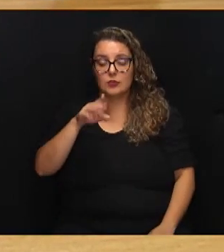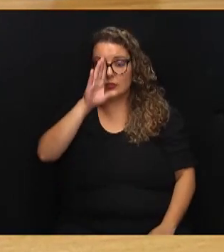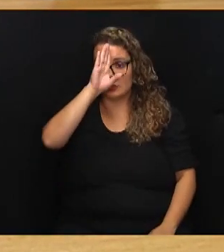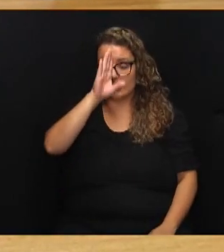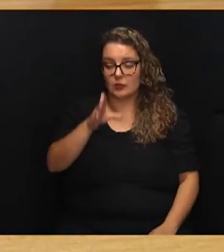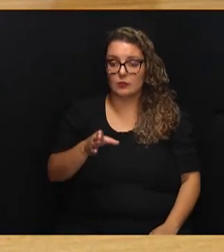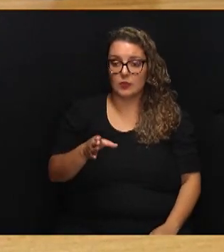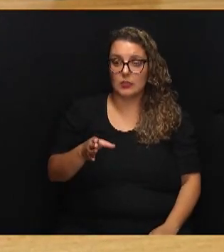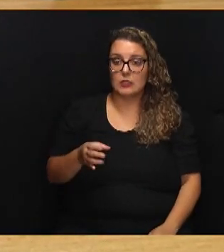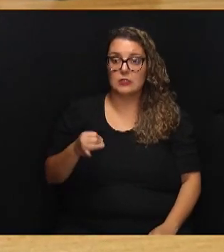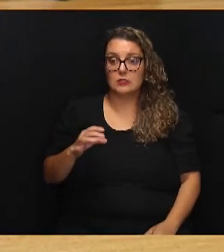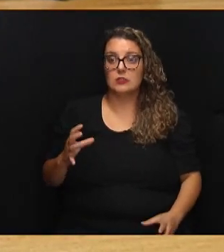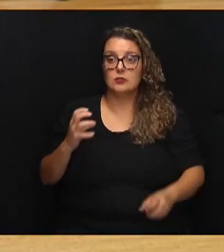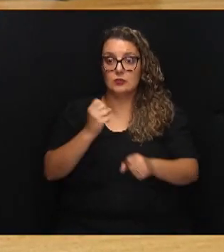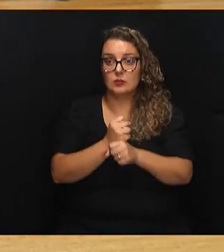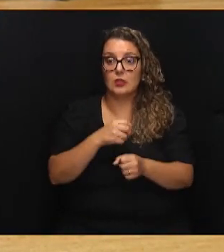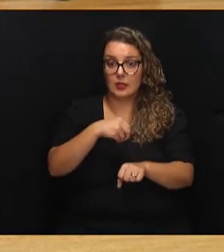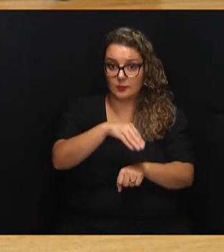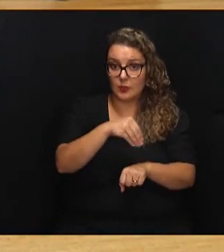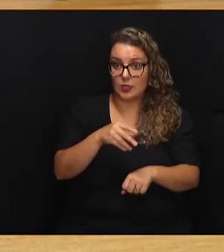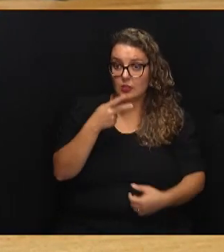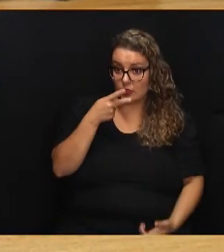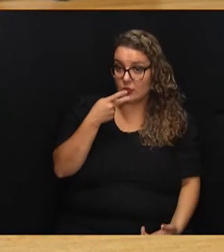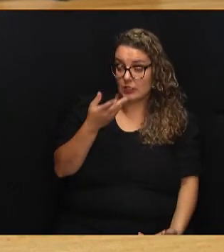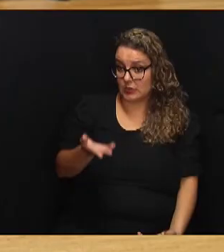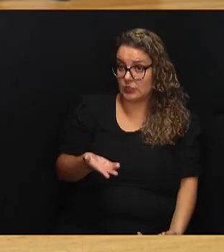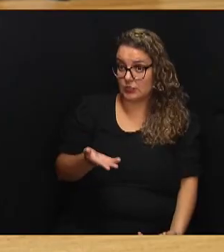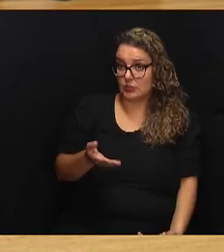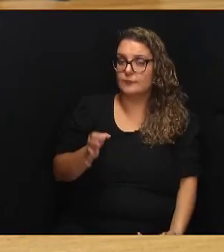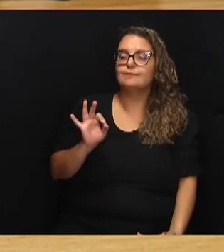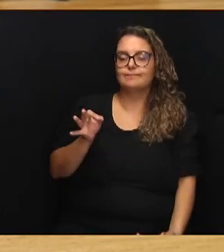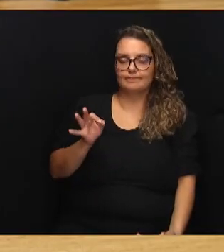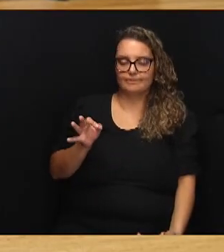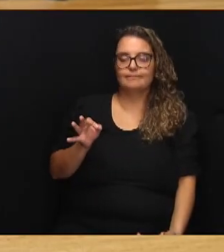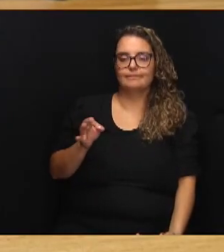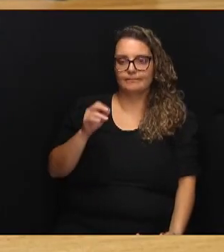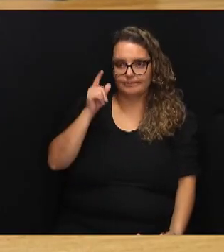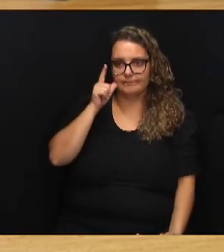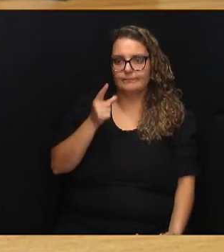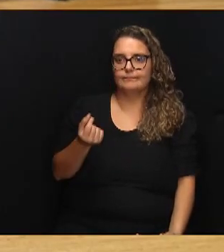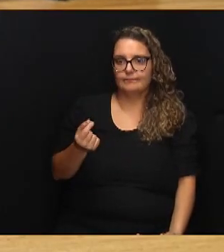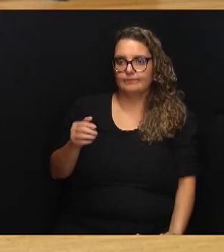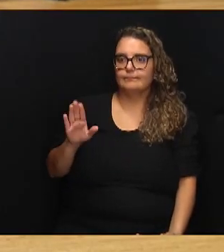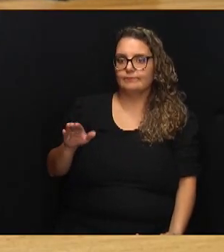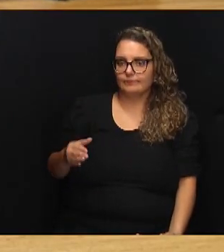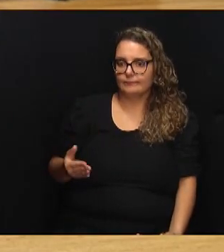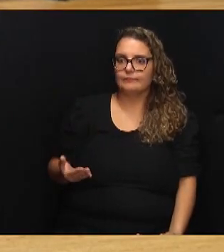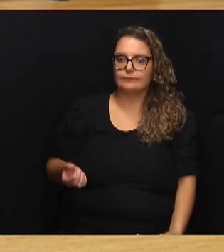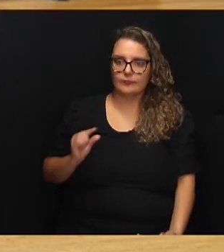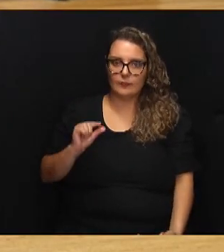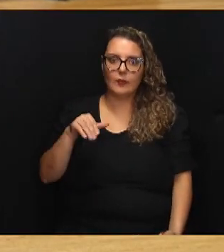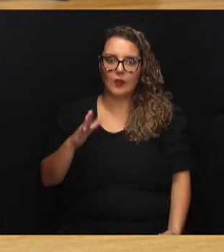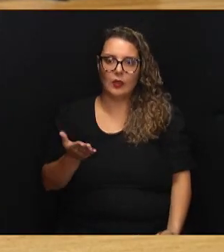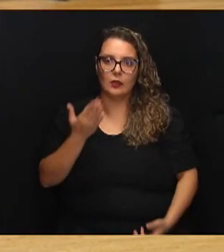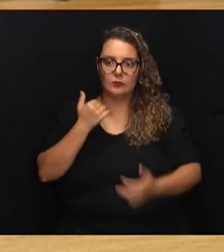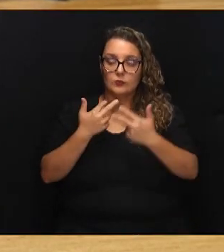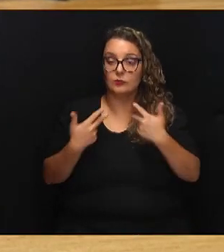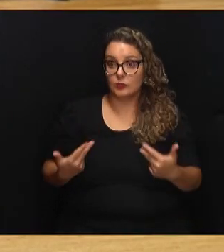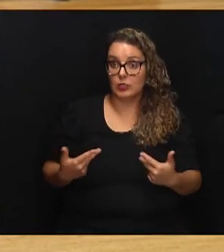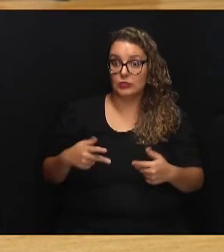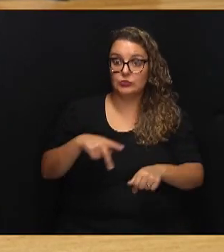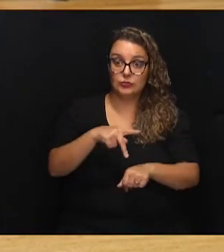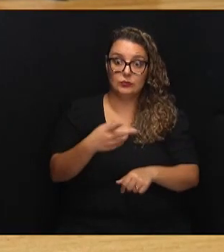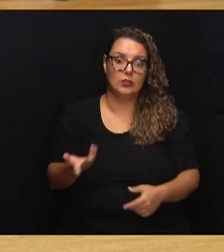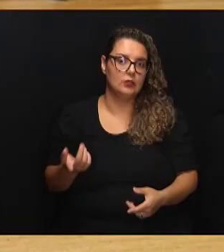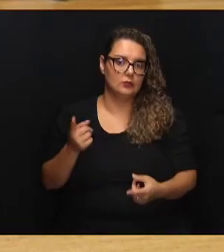Se você unir todas essas dicas que a gente está falando aqui, com certeza você vai conseguir baratear um pouco mais o seu almoço de Páscoa. Né?